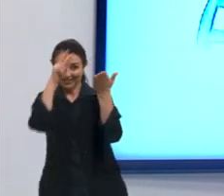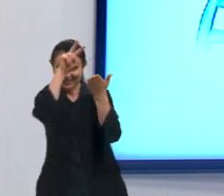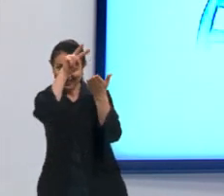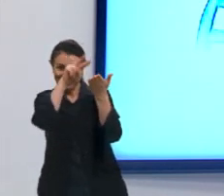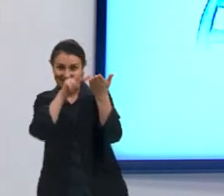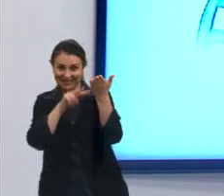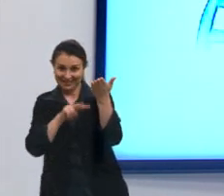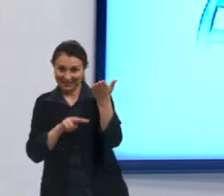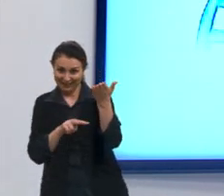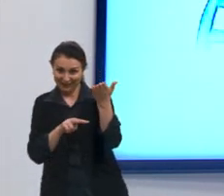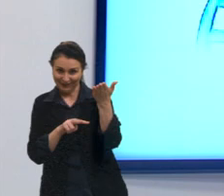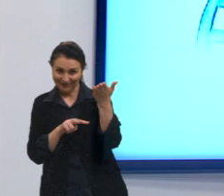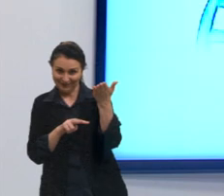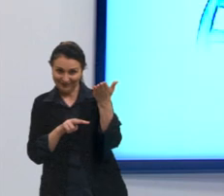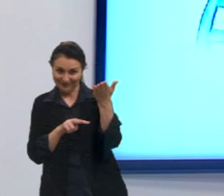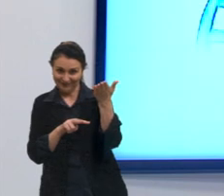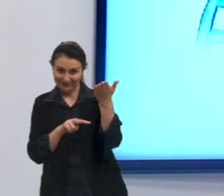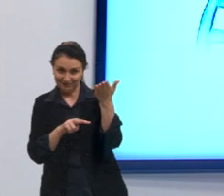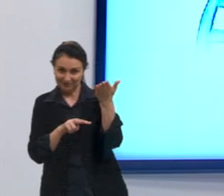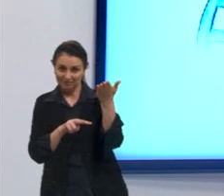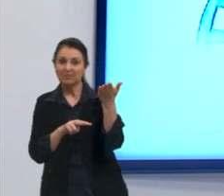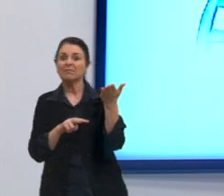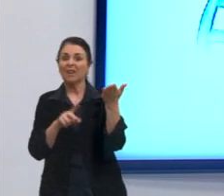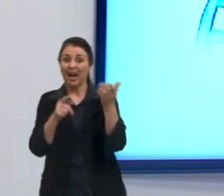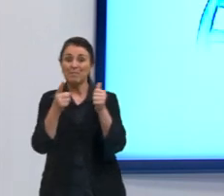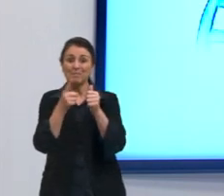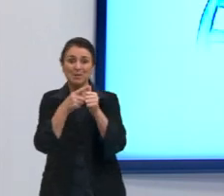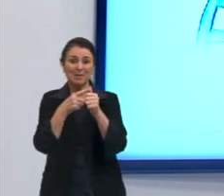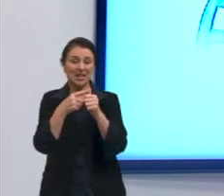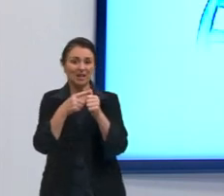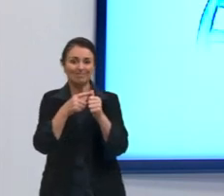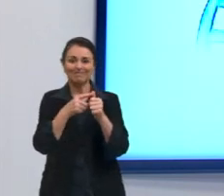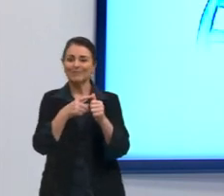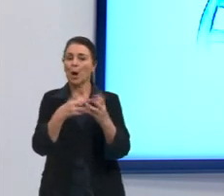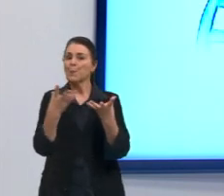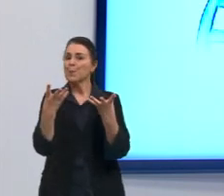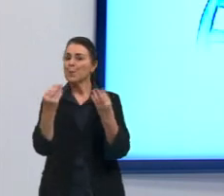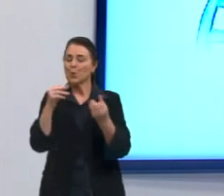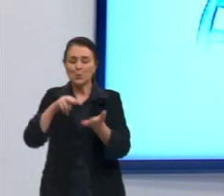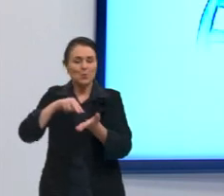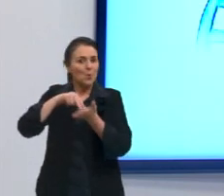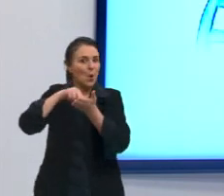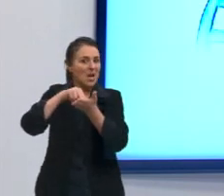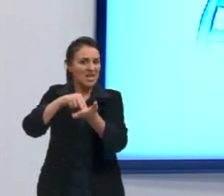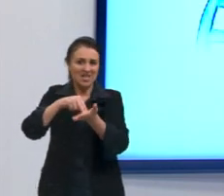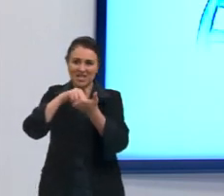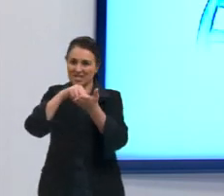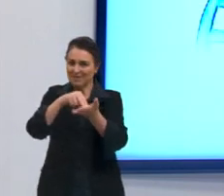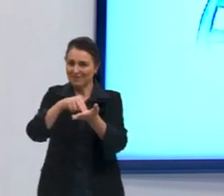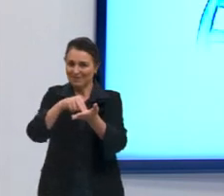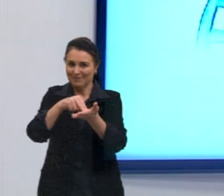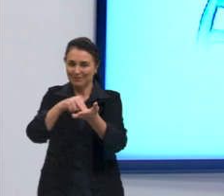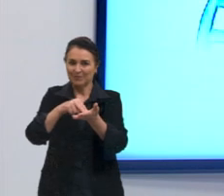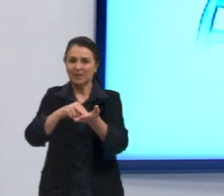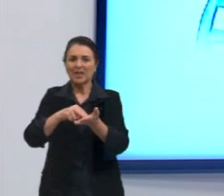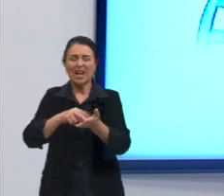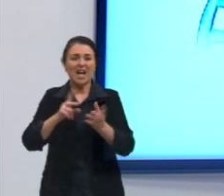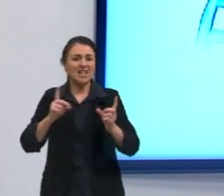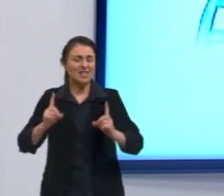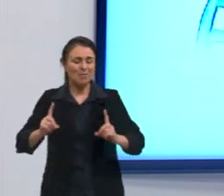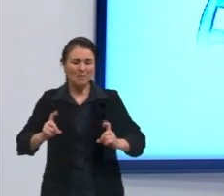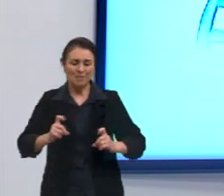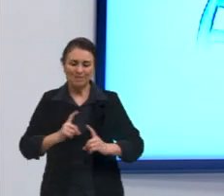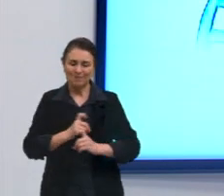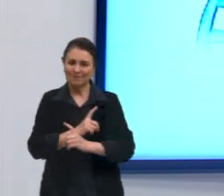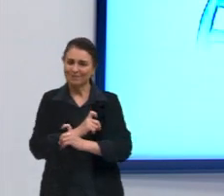resistente a muitos antibióticos gente as superbactérias geralmente são bactérias que não